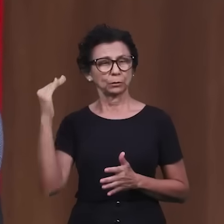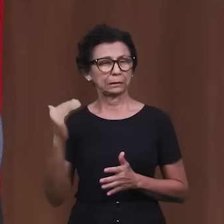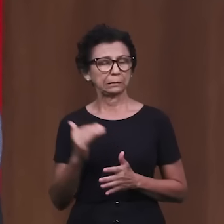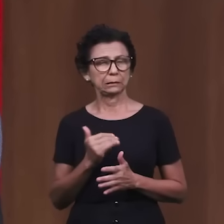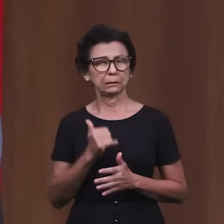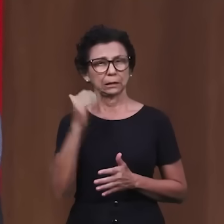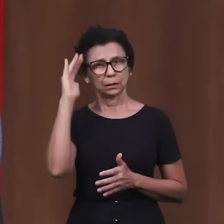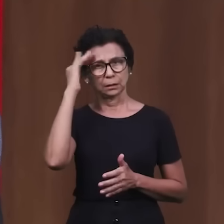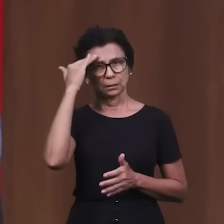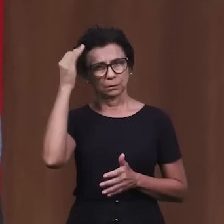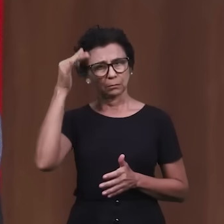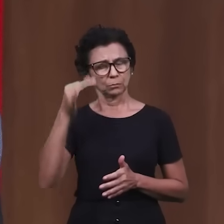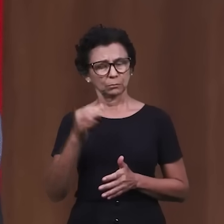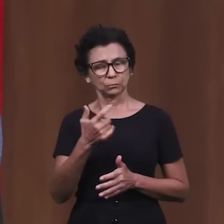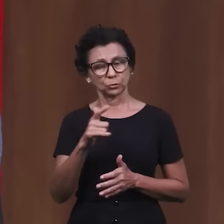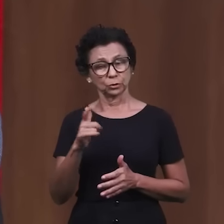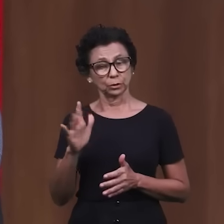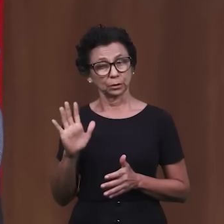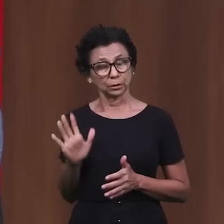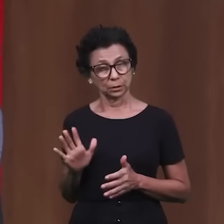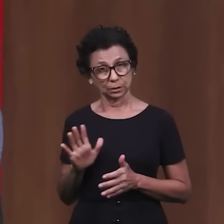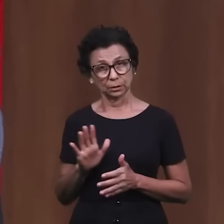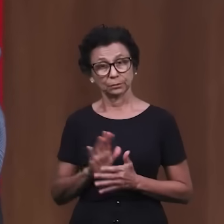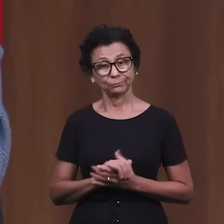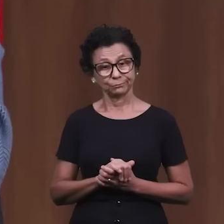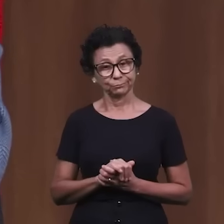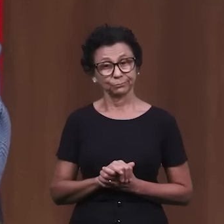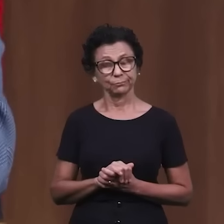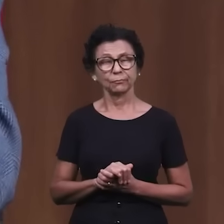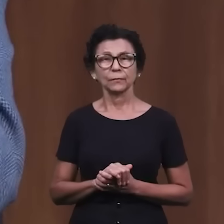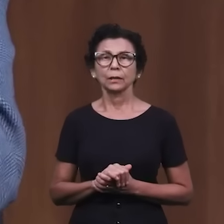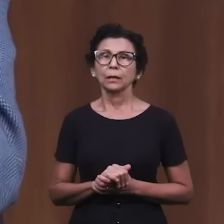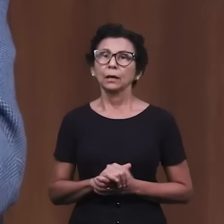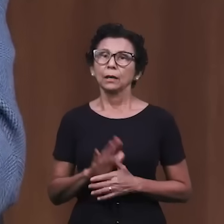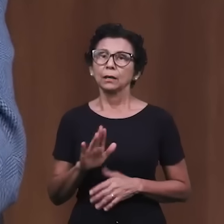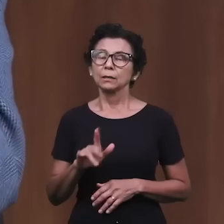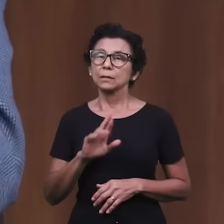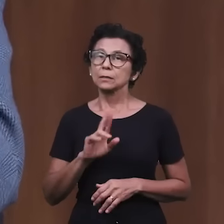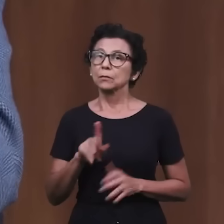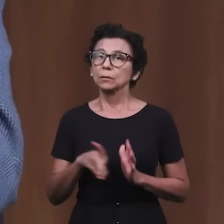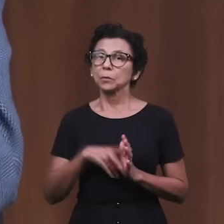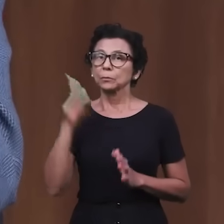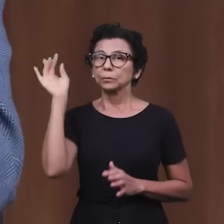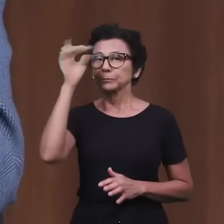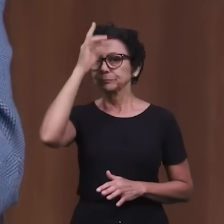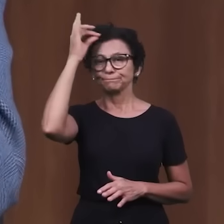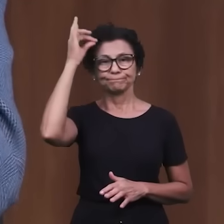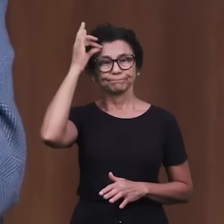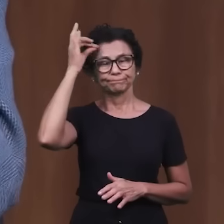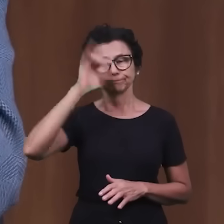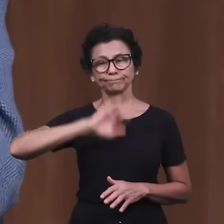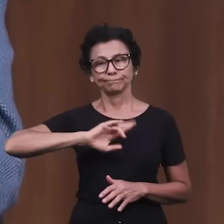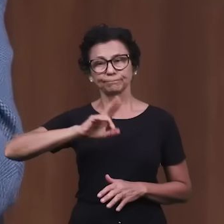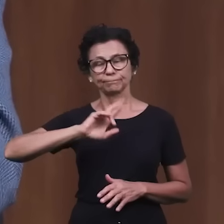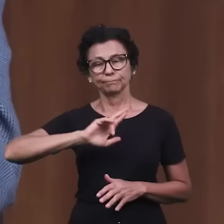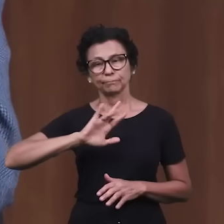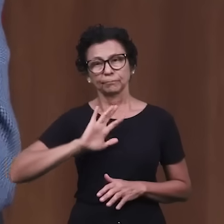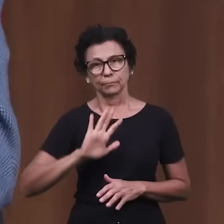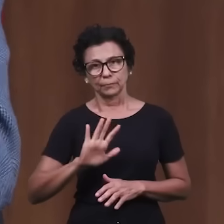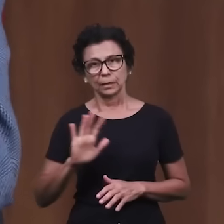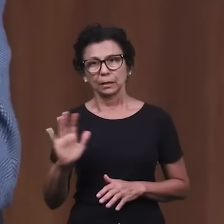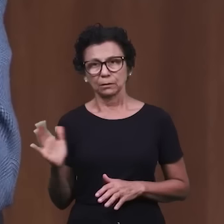de forma imprudente e às vezes nem sempre sendo uma coisa do Espírito. Isso nós